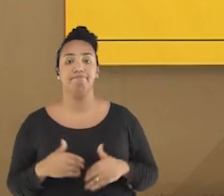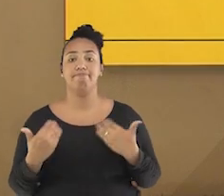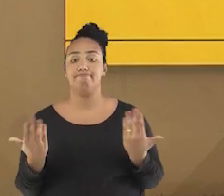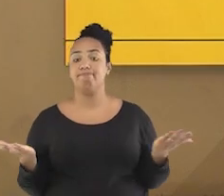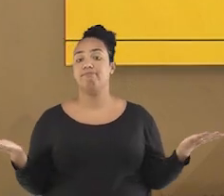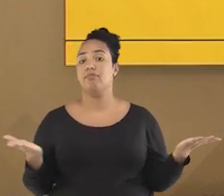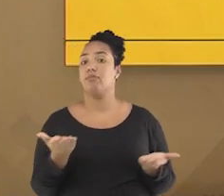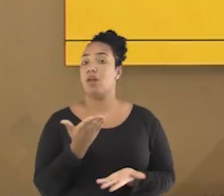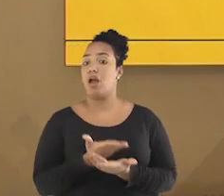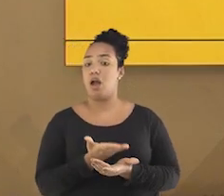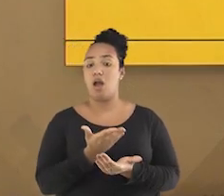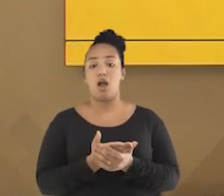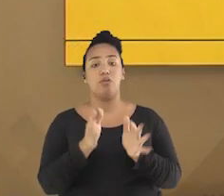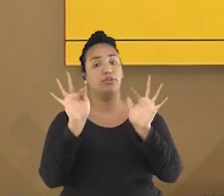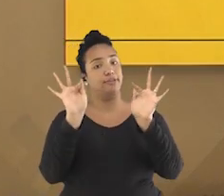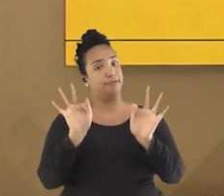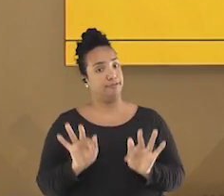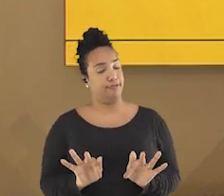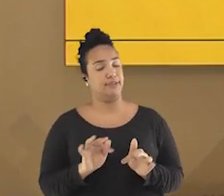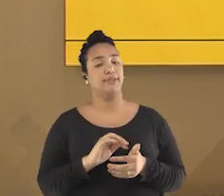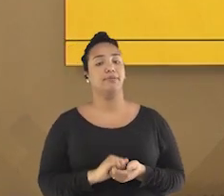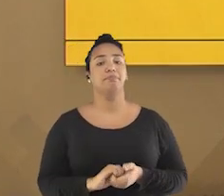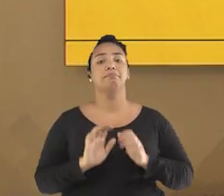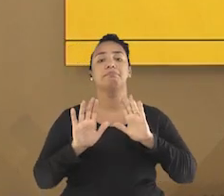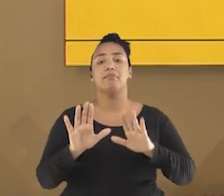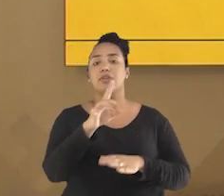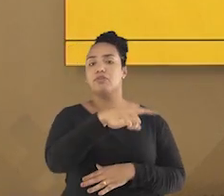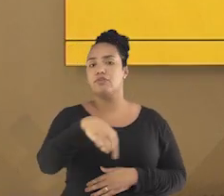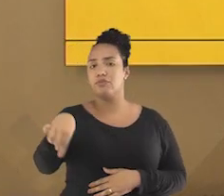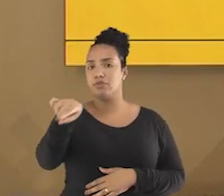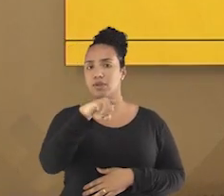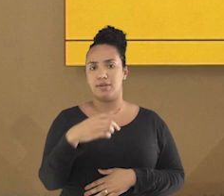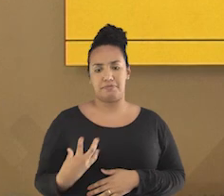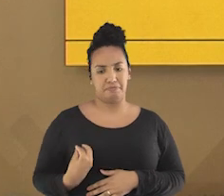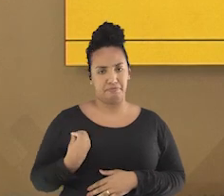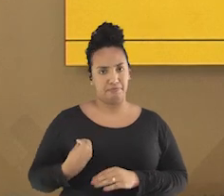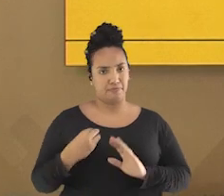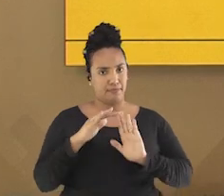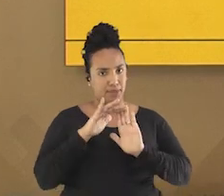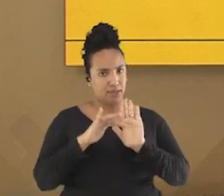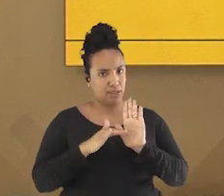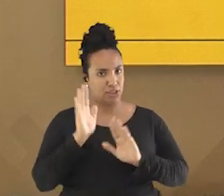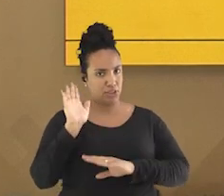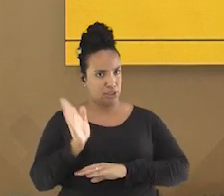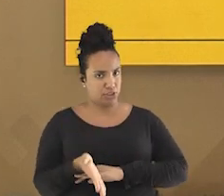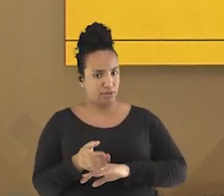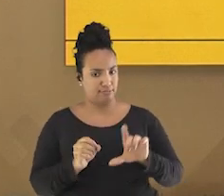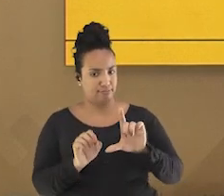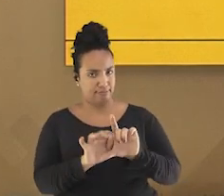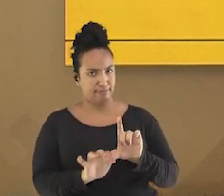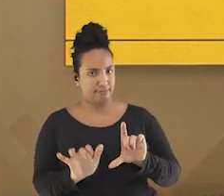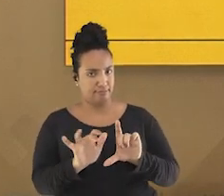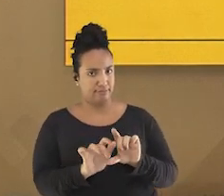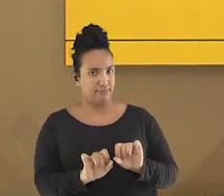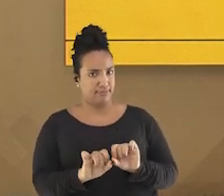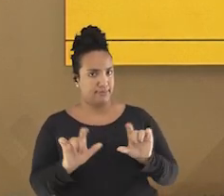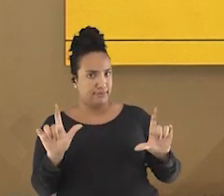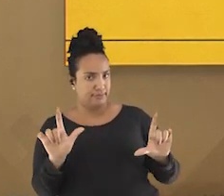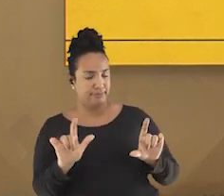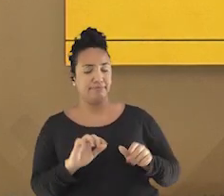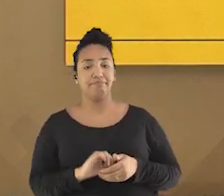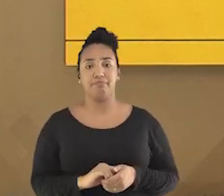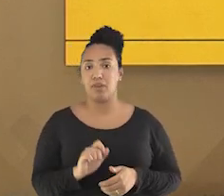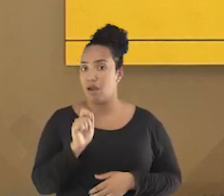ao fim da nossa aula, mas você aí já registrou a sua presença através do QR Code? Ainda